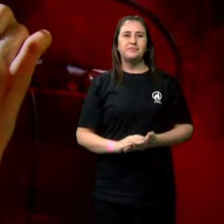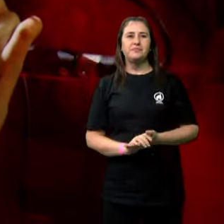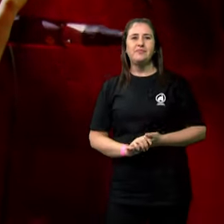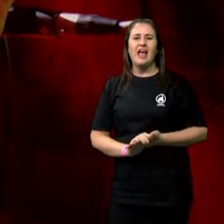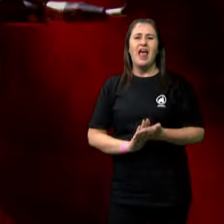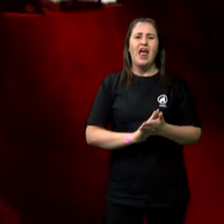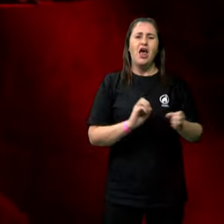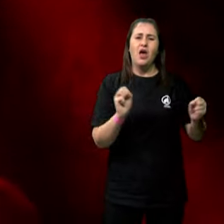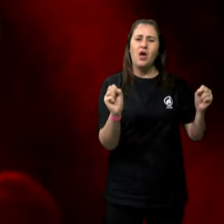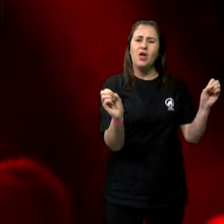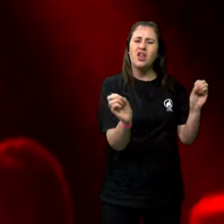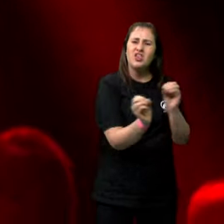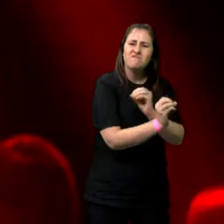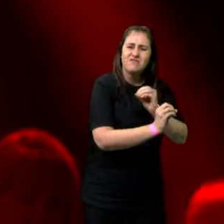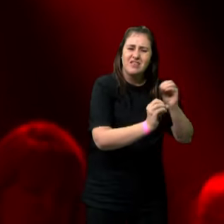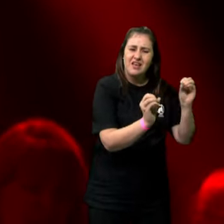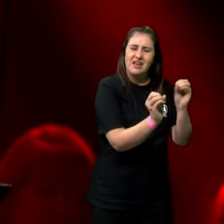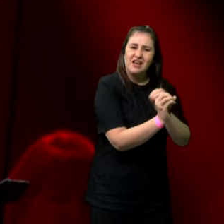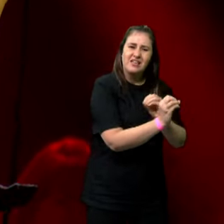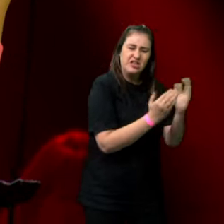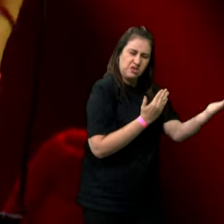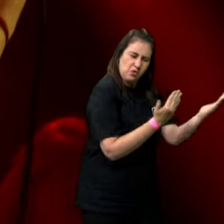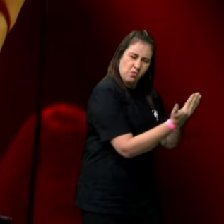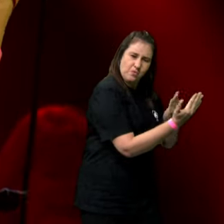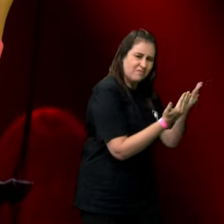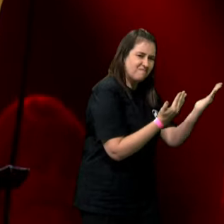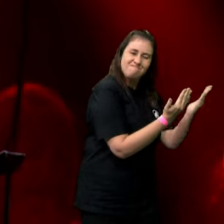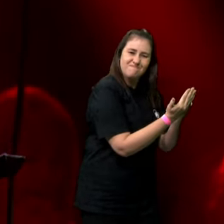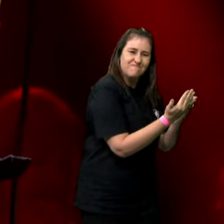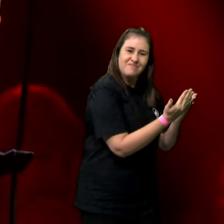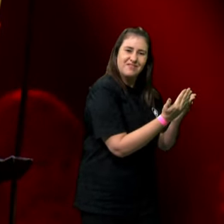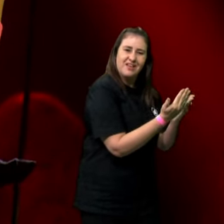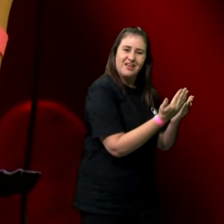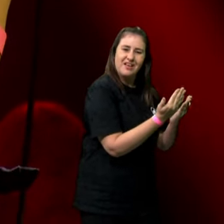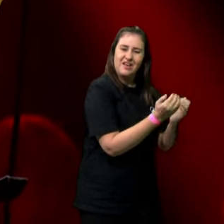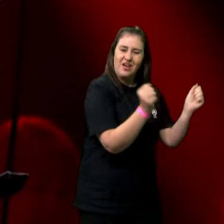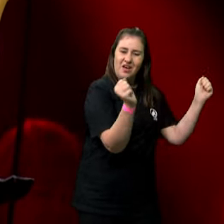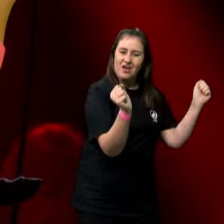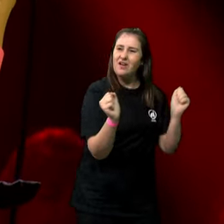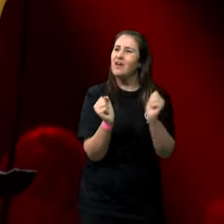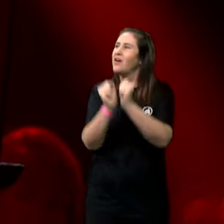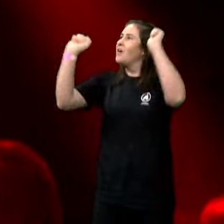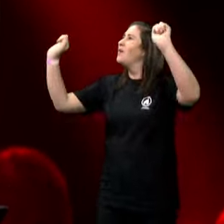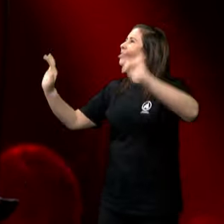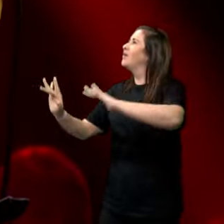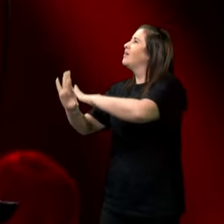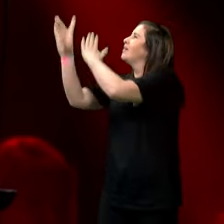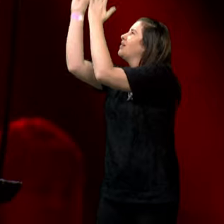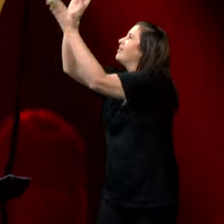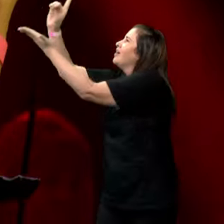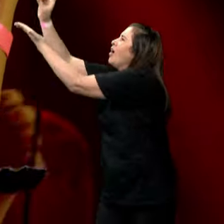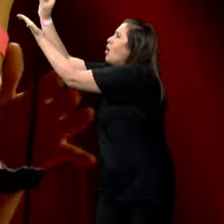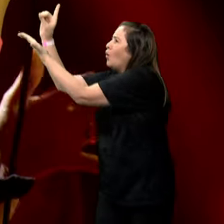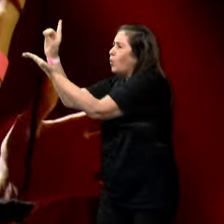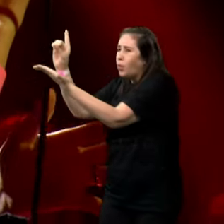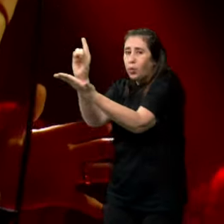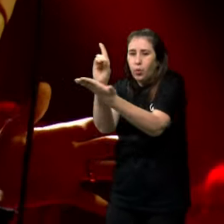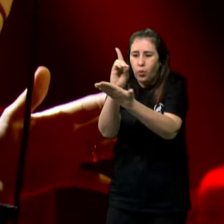Pois nada se comparará com a glória que a ti